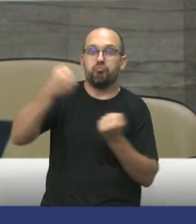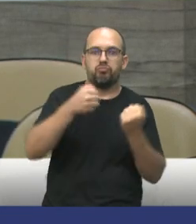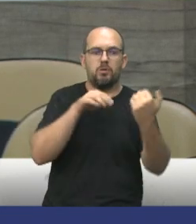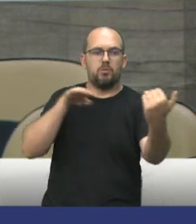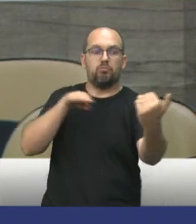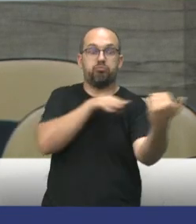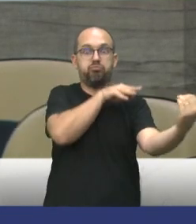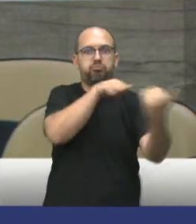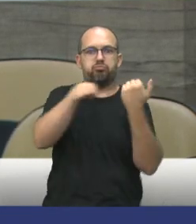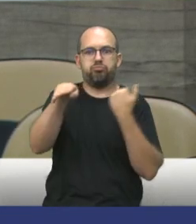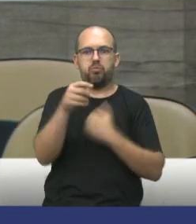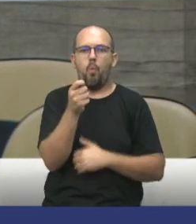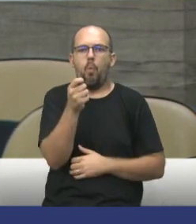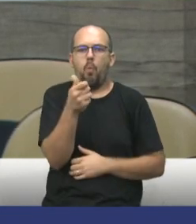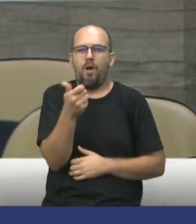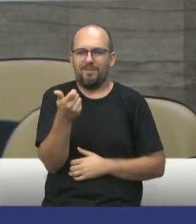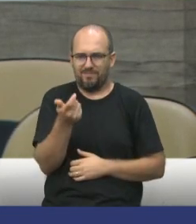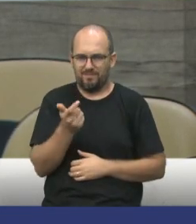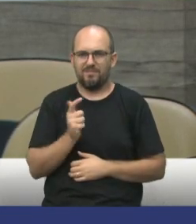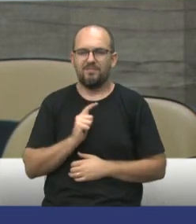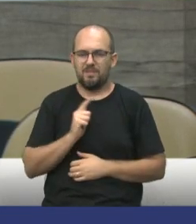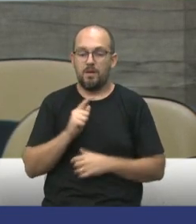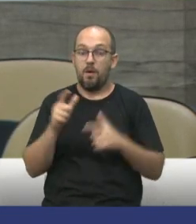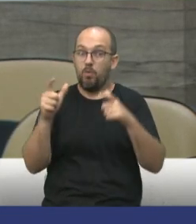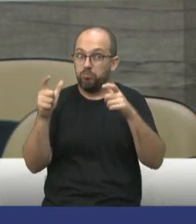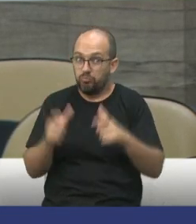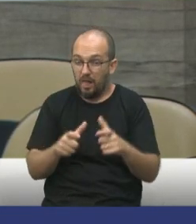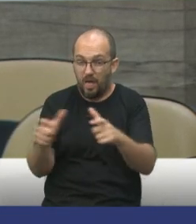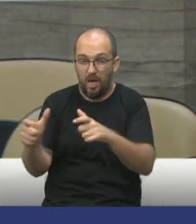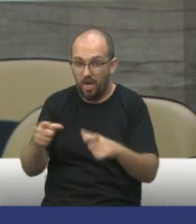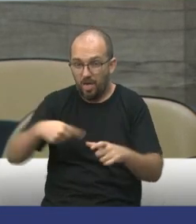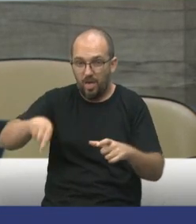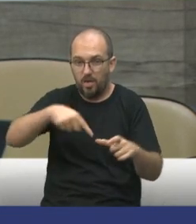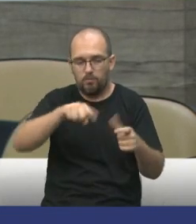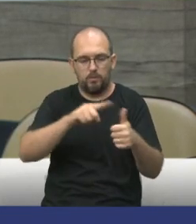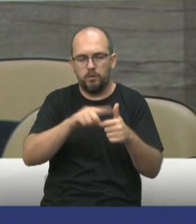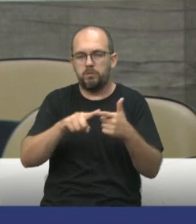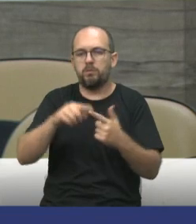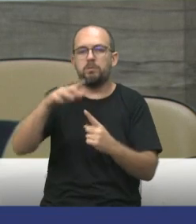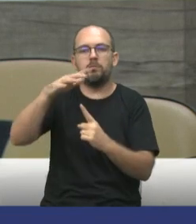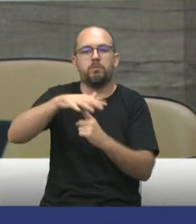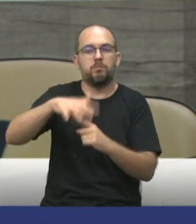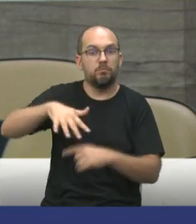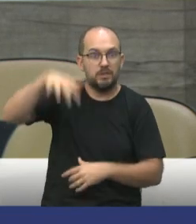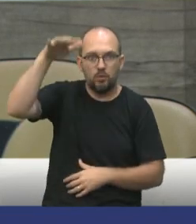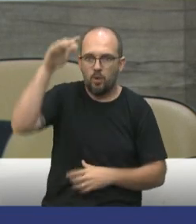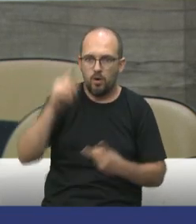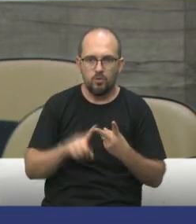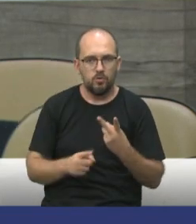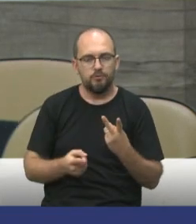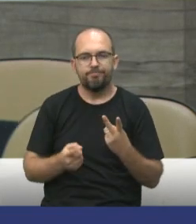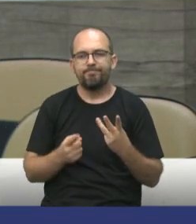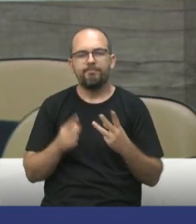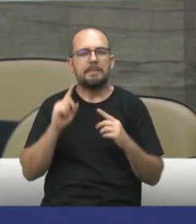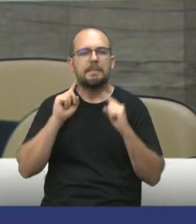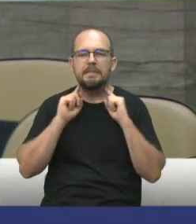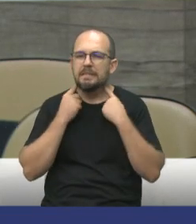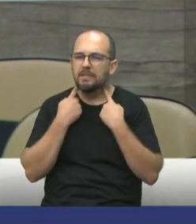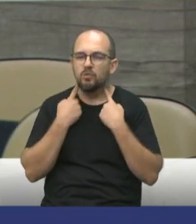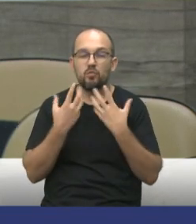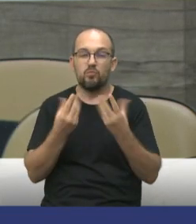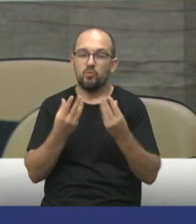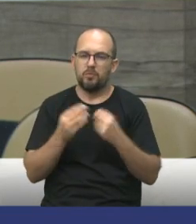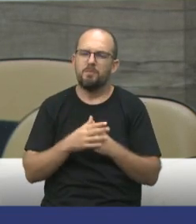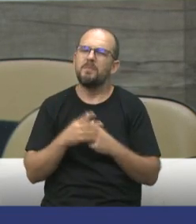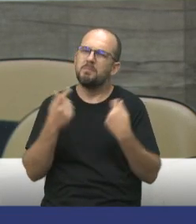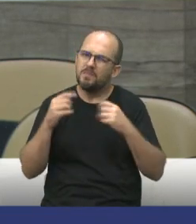outros. Buracos, mato alto, a sujeira nos bairros está demais, demais. E que uma sugestão que seja